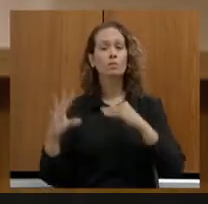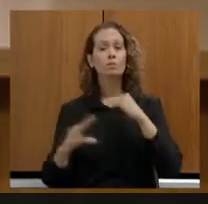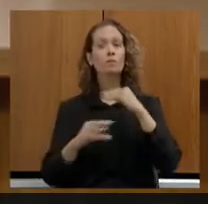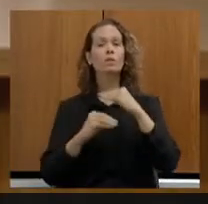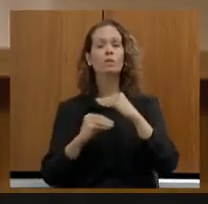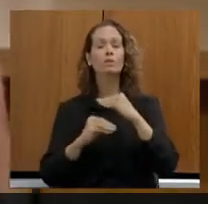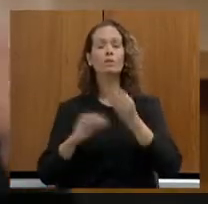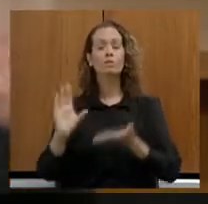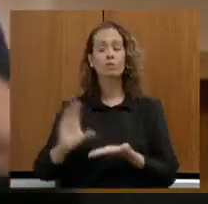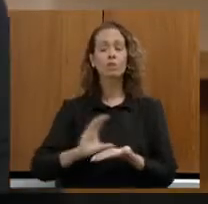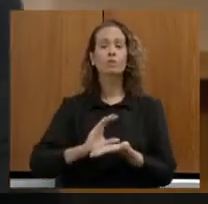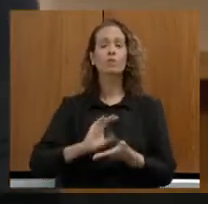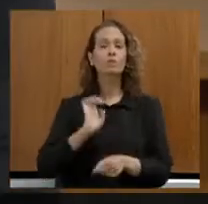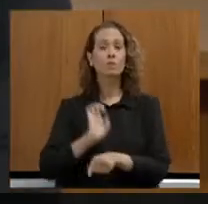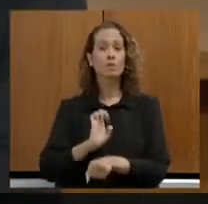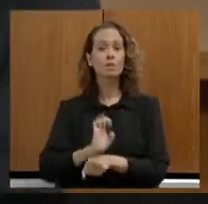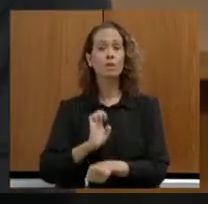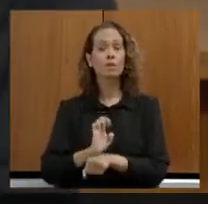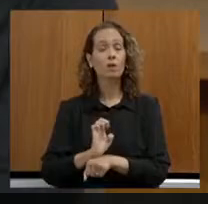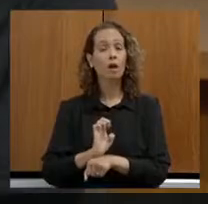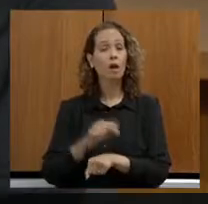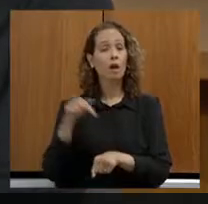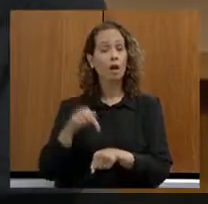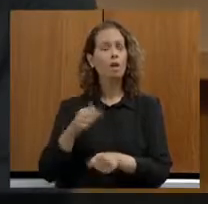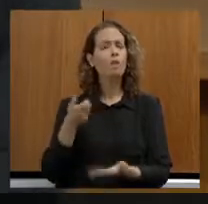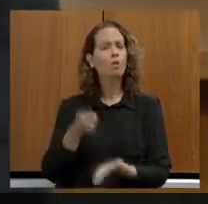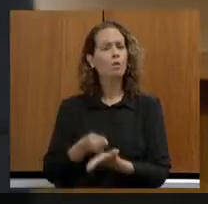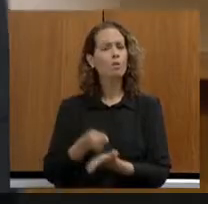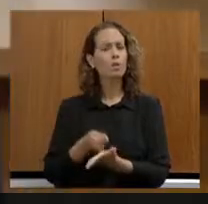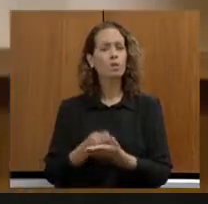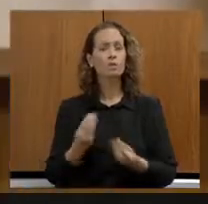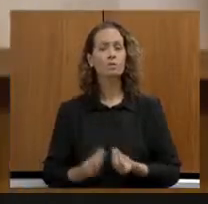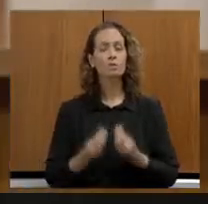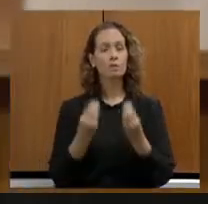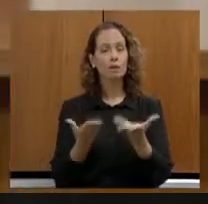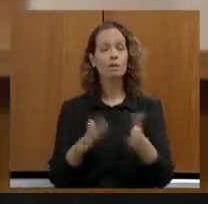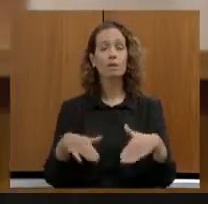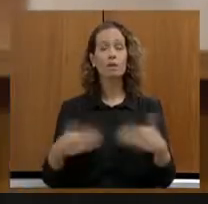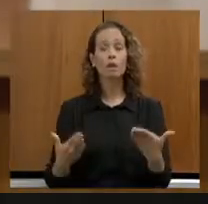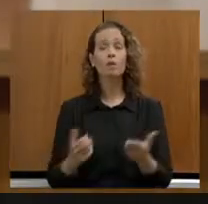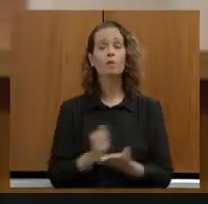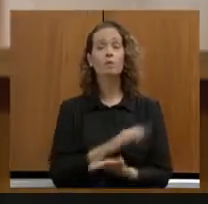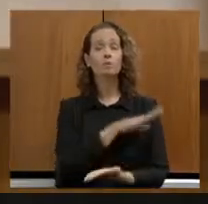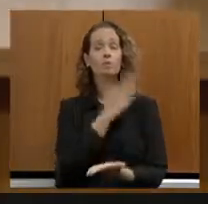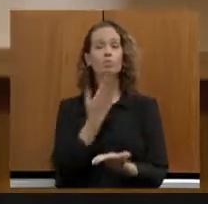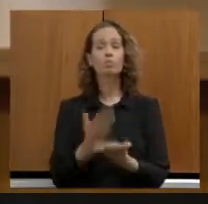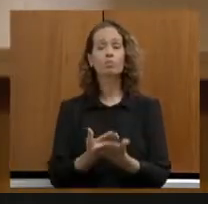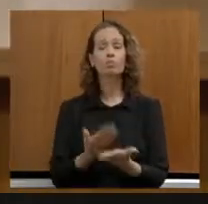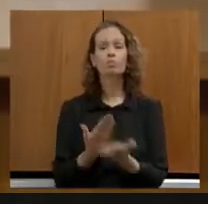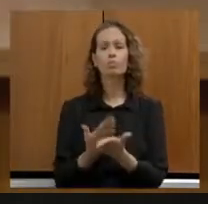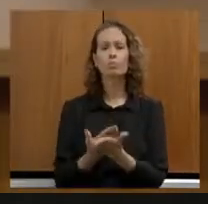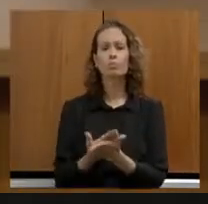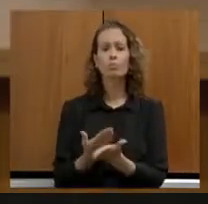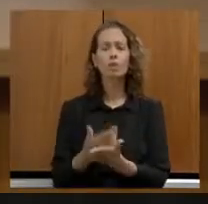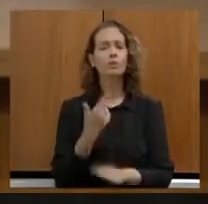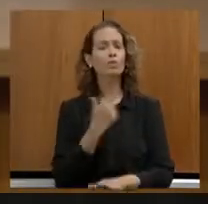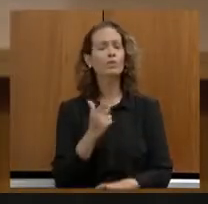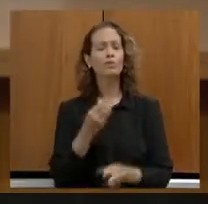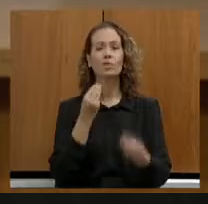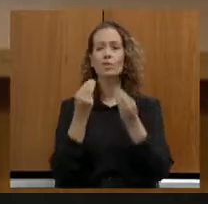recurso Estadual que o Estado tem obrigação de conceder então no tempo integral fake porque não havia